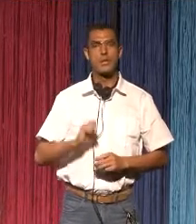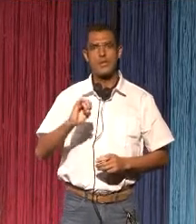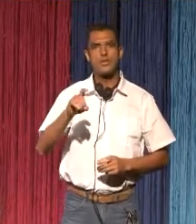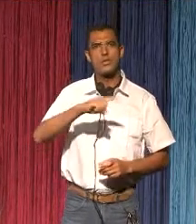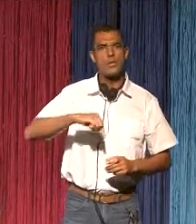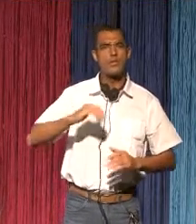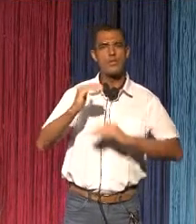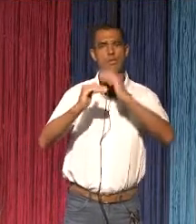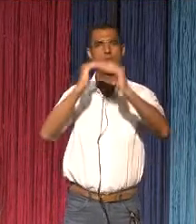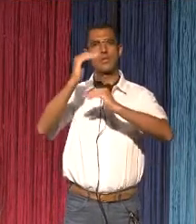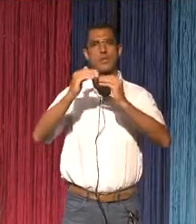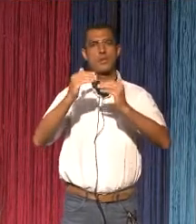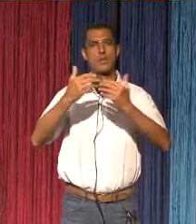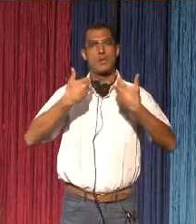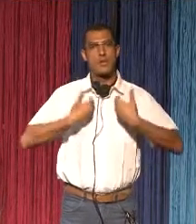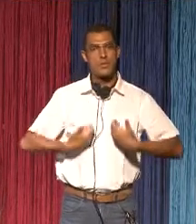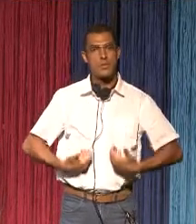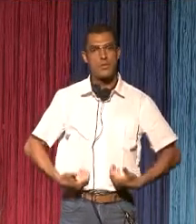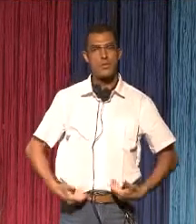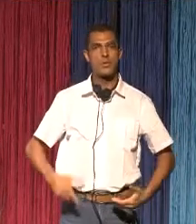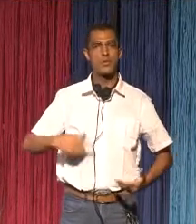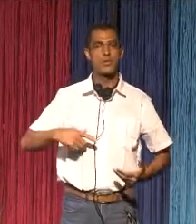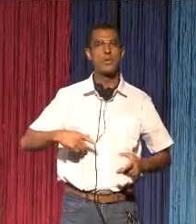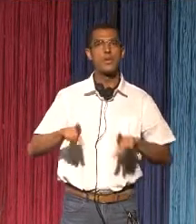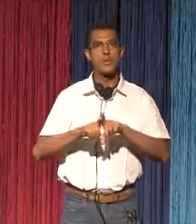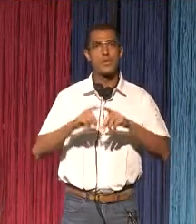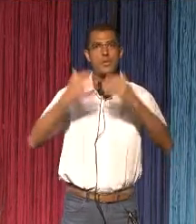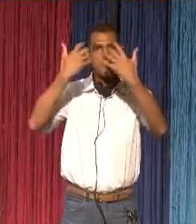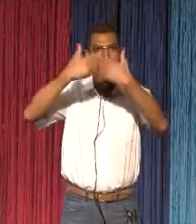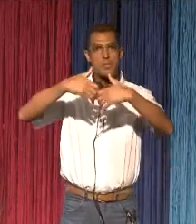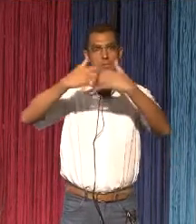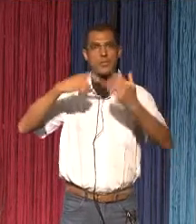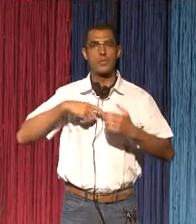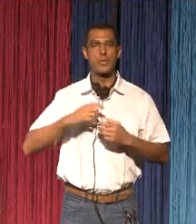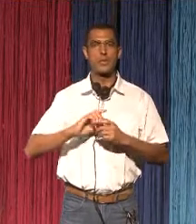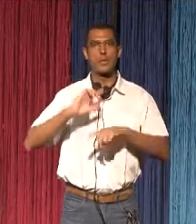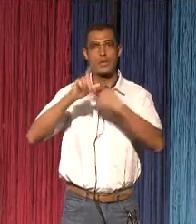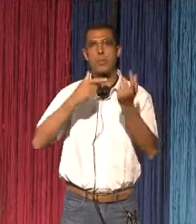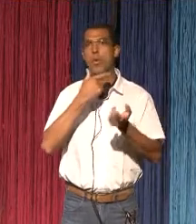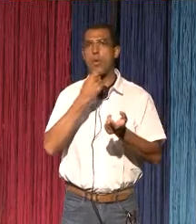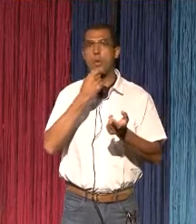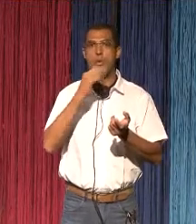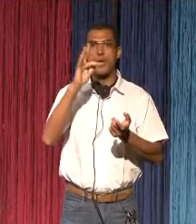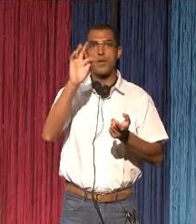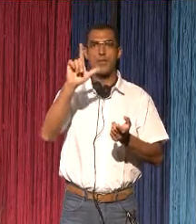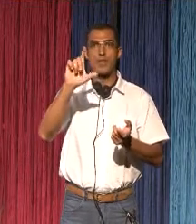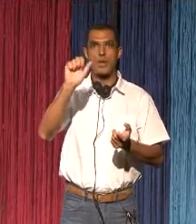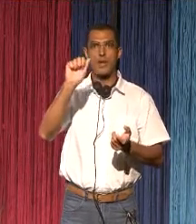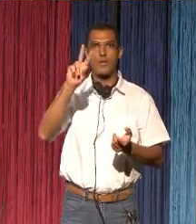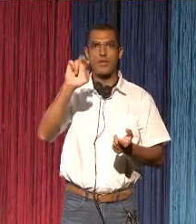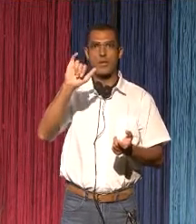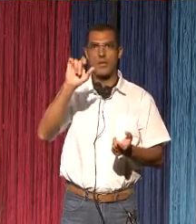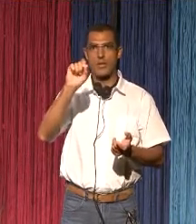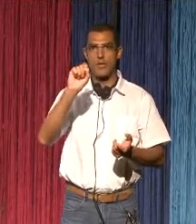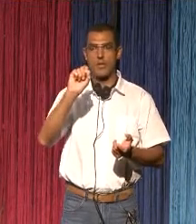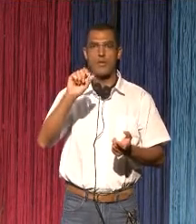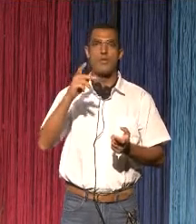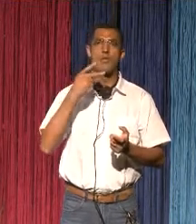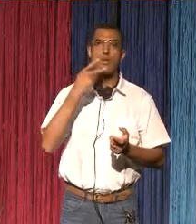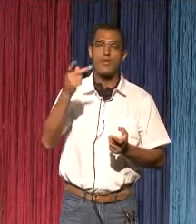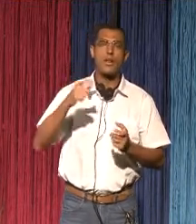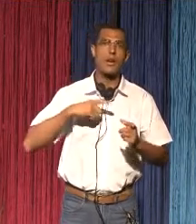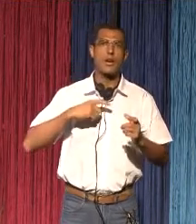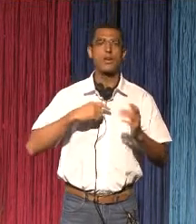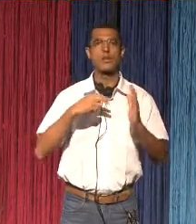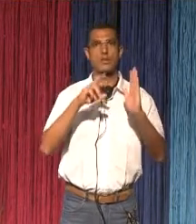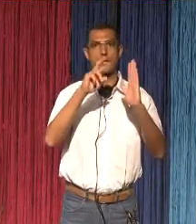desenvolvimento físico, né? Daqui a pouco nós vamos ver uma fala do Flávio, que vai falar e que escreveu um belíssimo texto que vale a pena